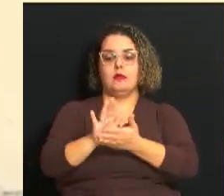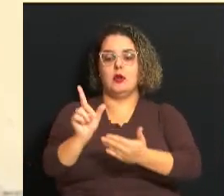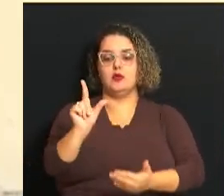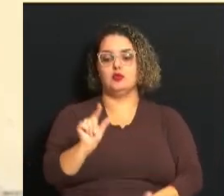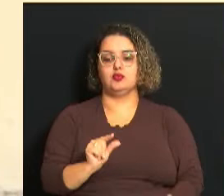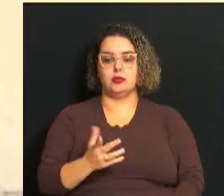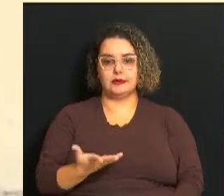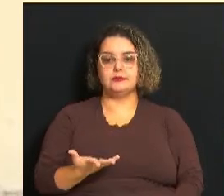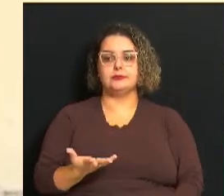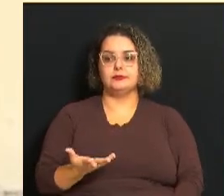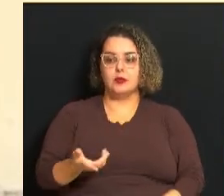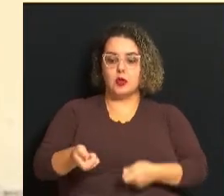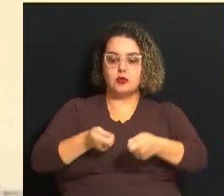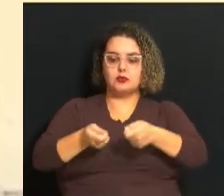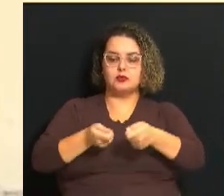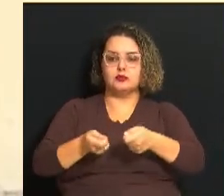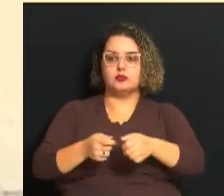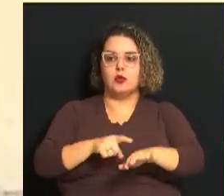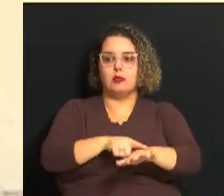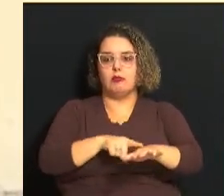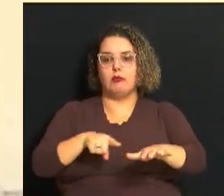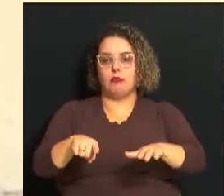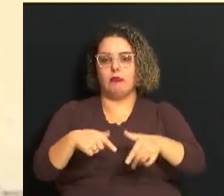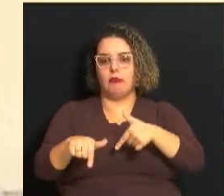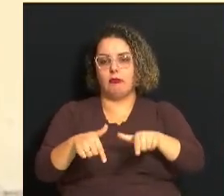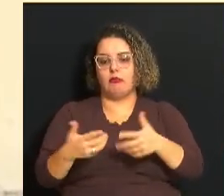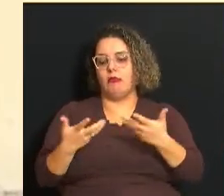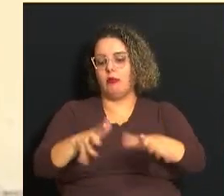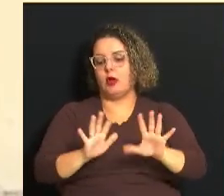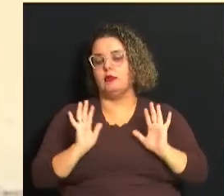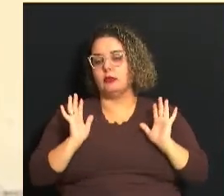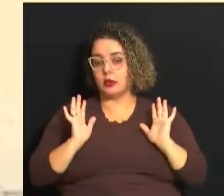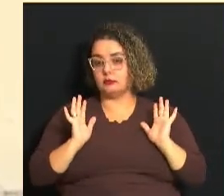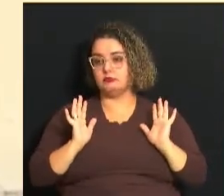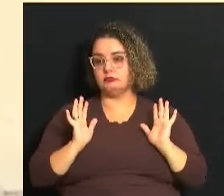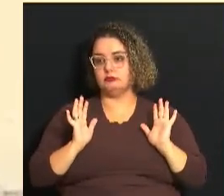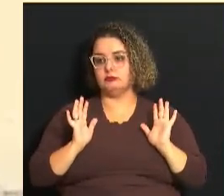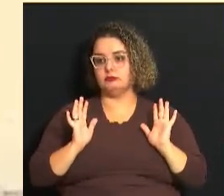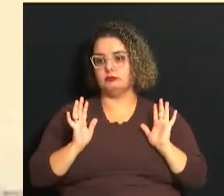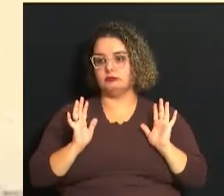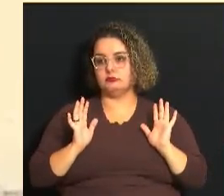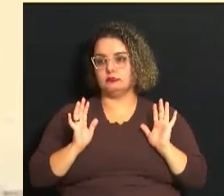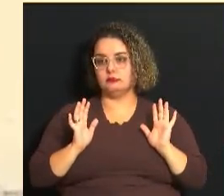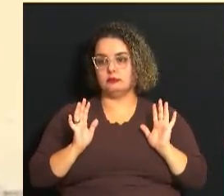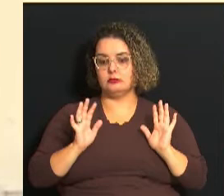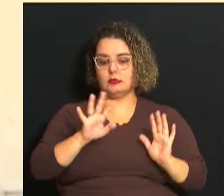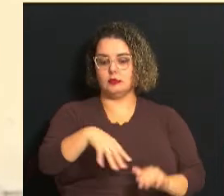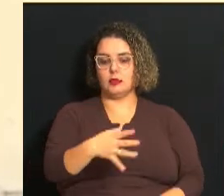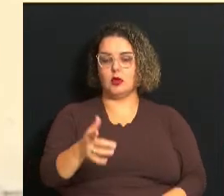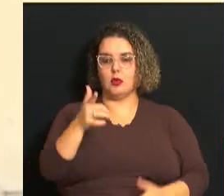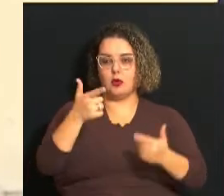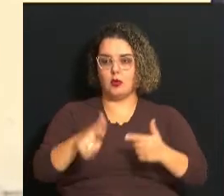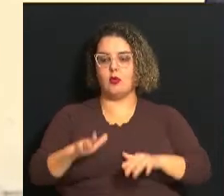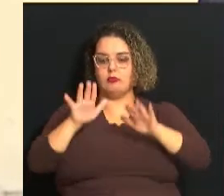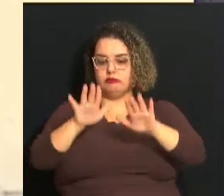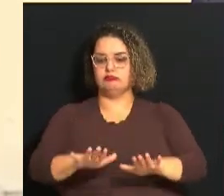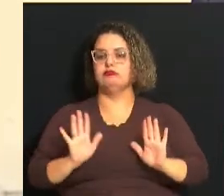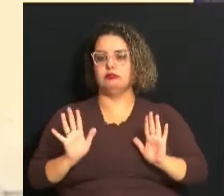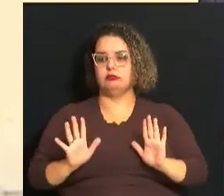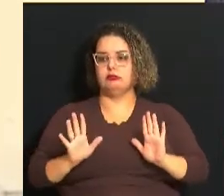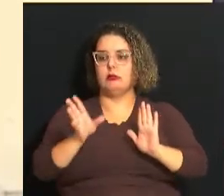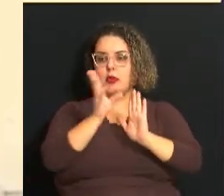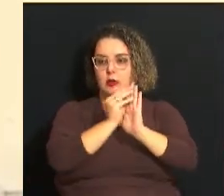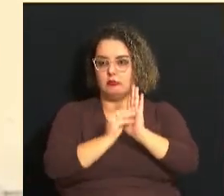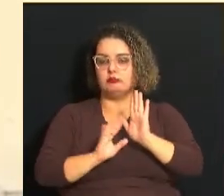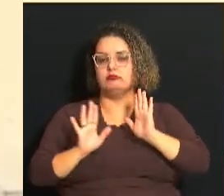espaços de controle ou excluir os trabalhadores que a empresa não deseja mantém em seus quadros Então esse seria o conceito assim